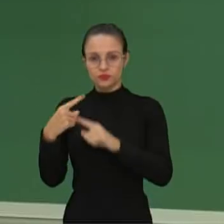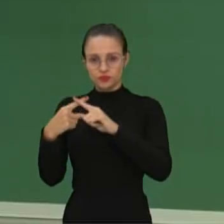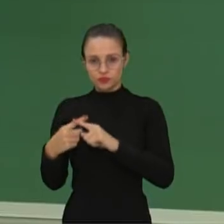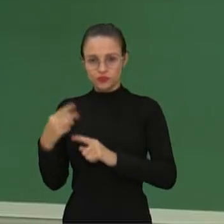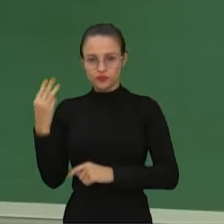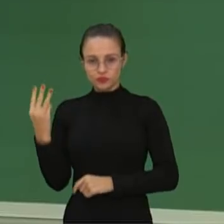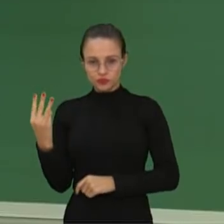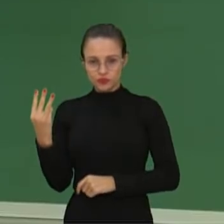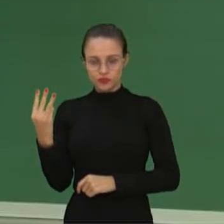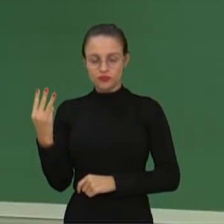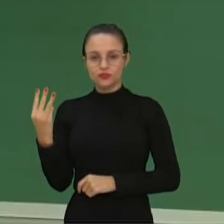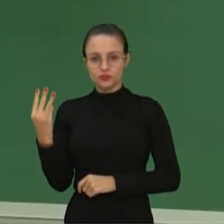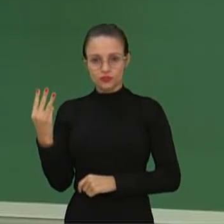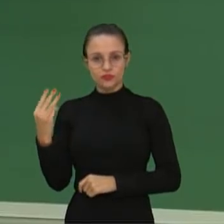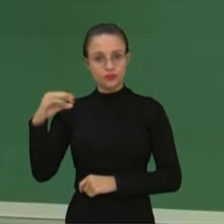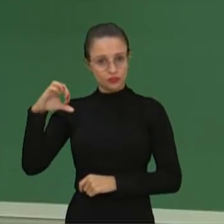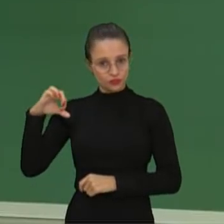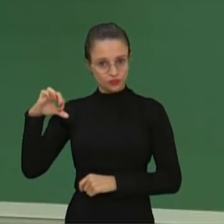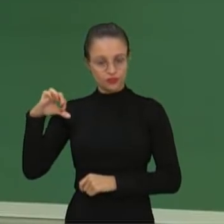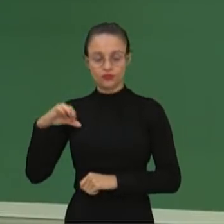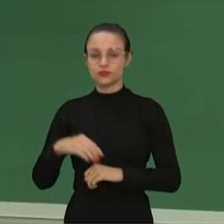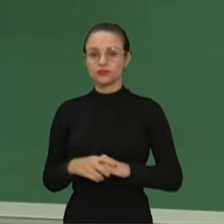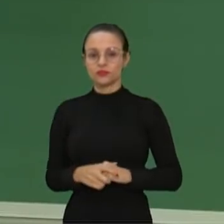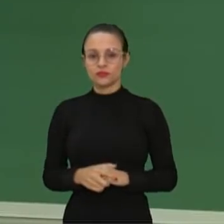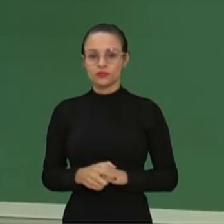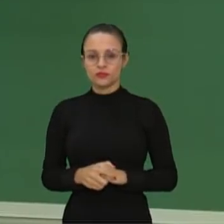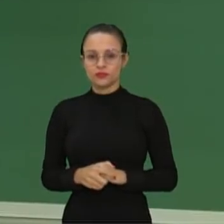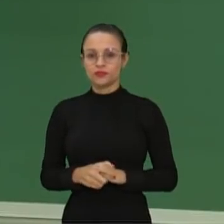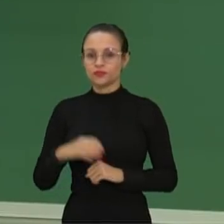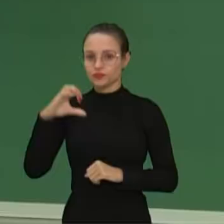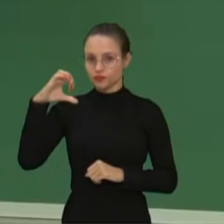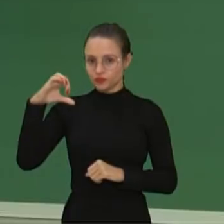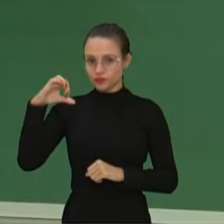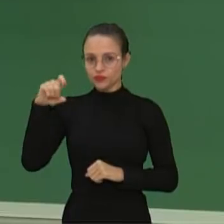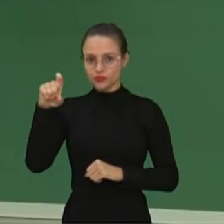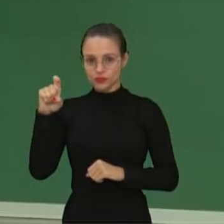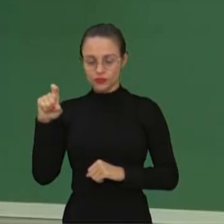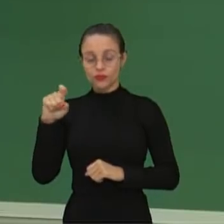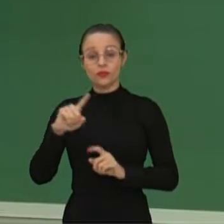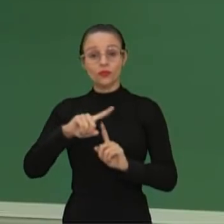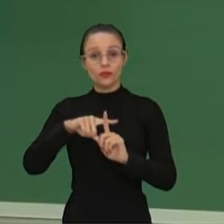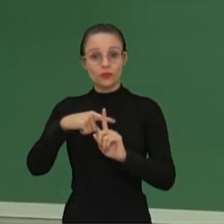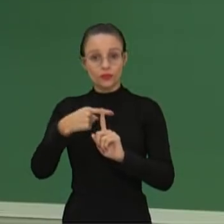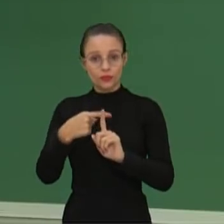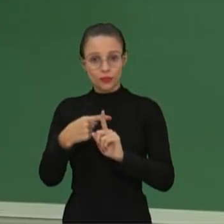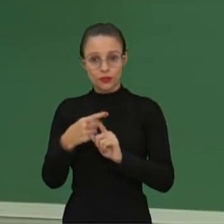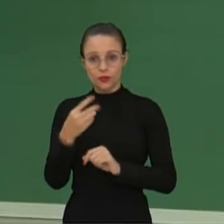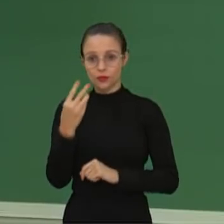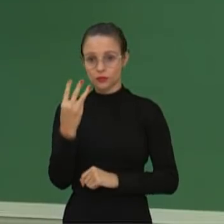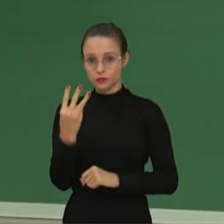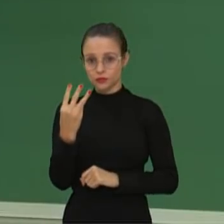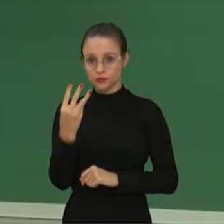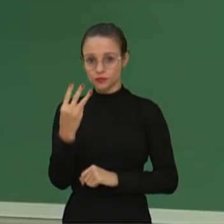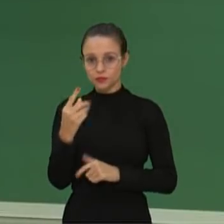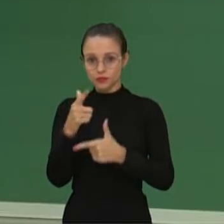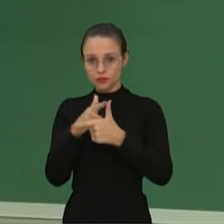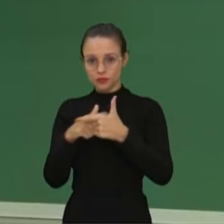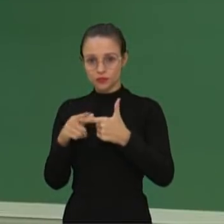vezes 3, por isso que apareceu 9. 9x. Mais 3 divididos por 3 dá 1. E